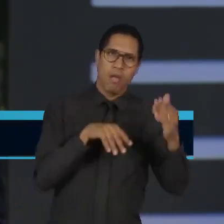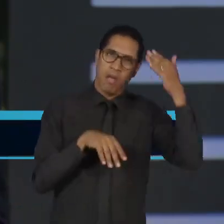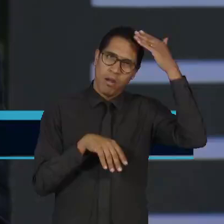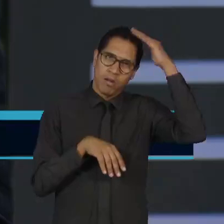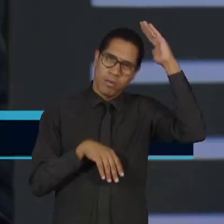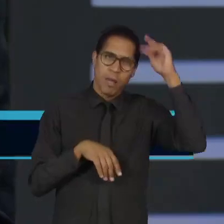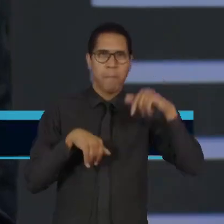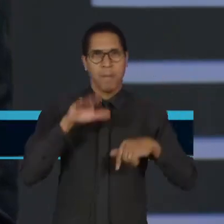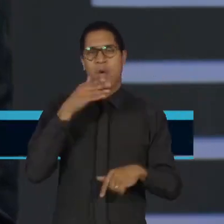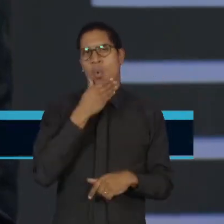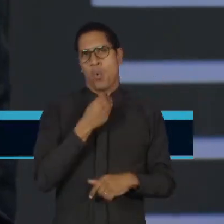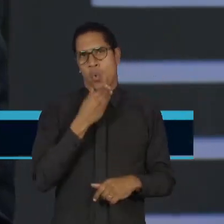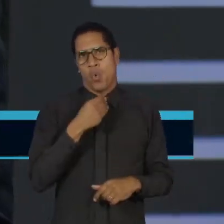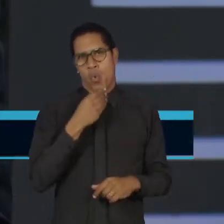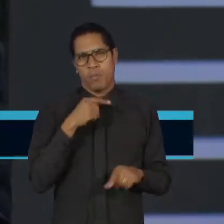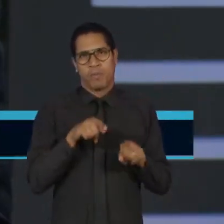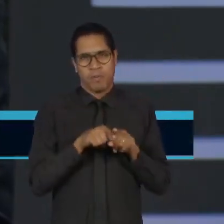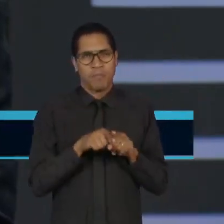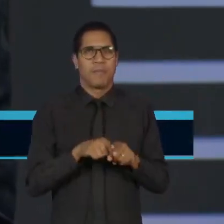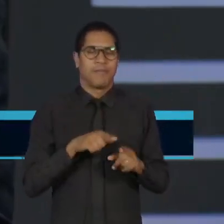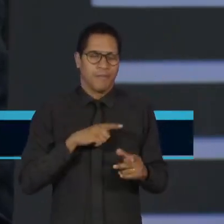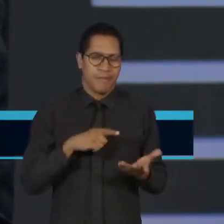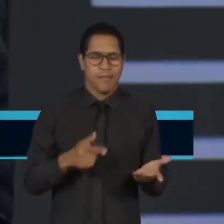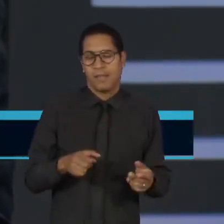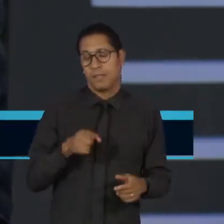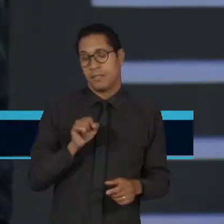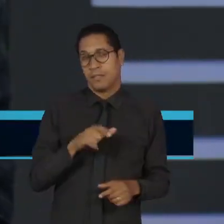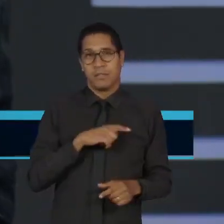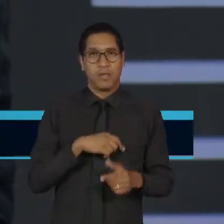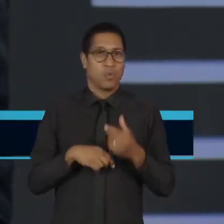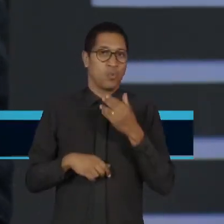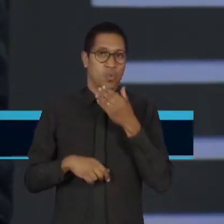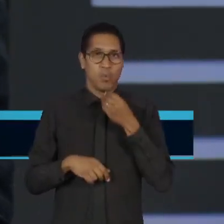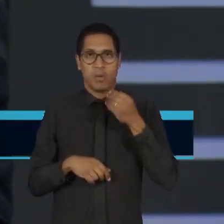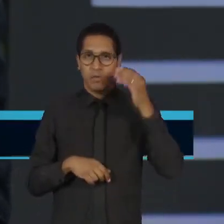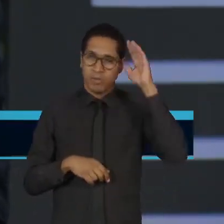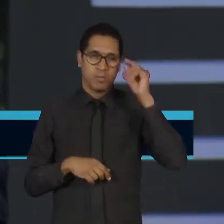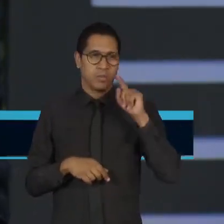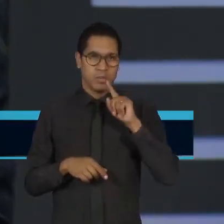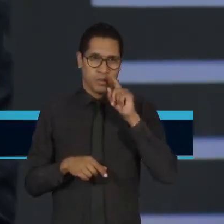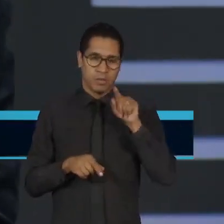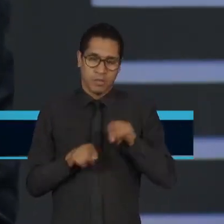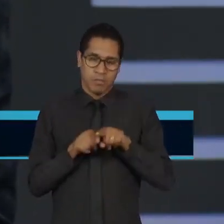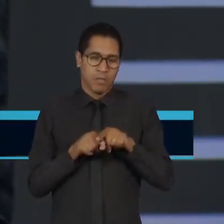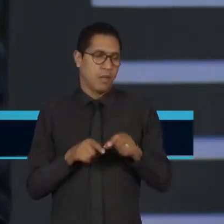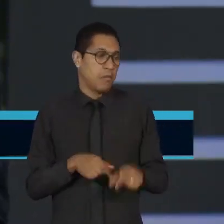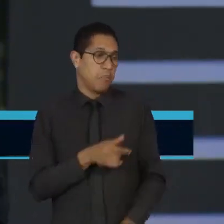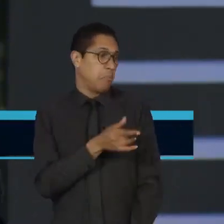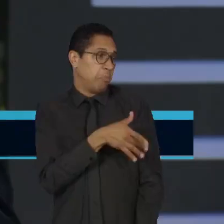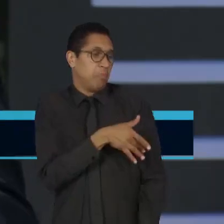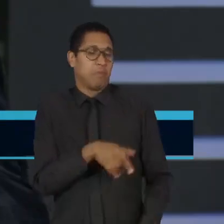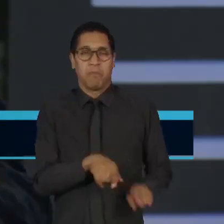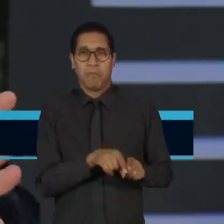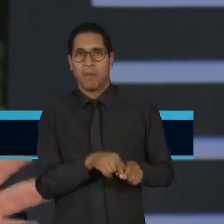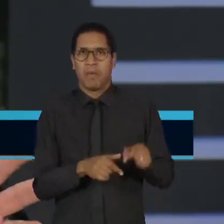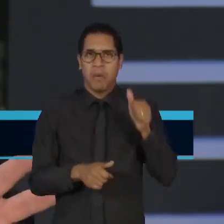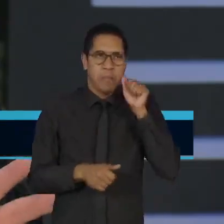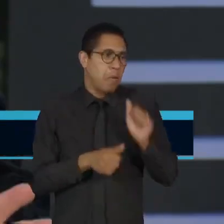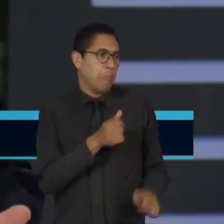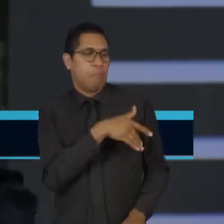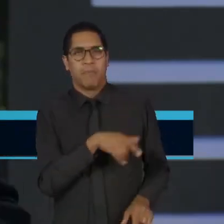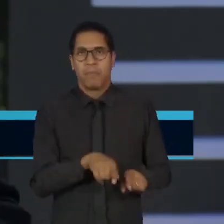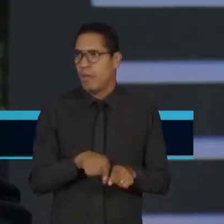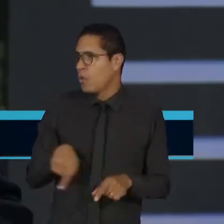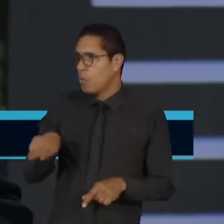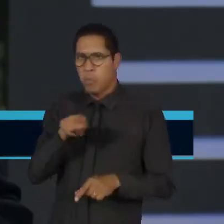né? Então, toda vez que aparece um vídeo dele menosprezando uma mulher e tudo mais, ele cresce no público dele. E fica